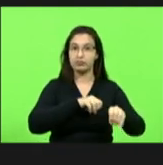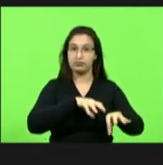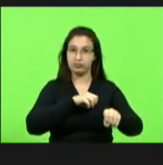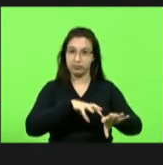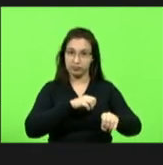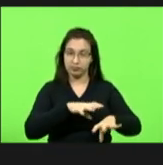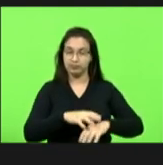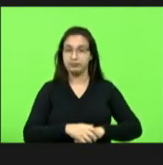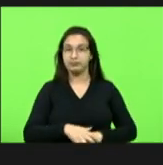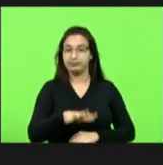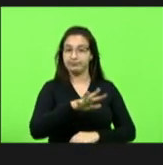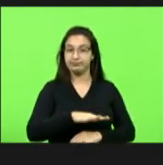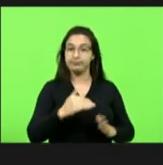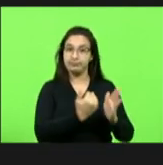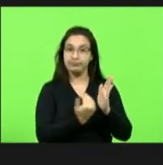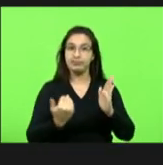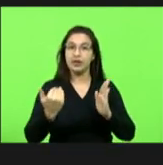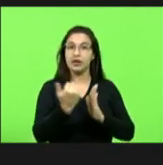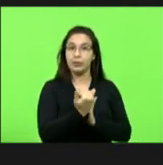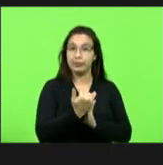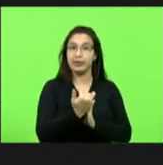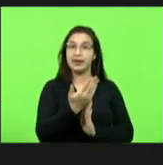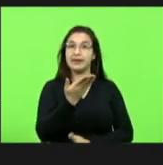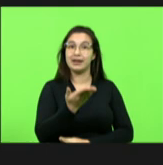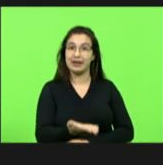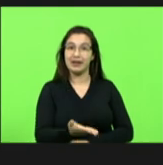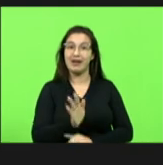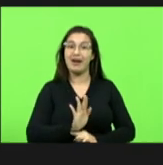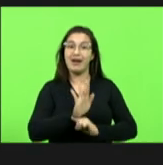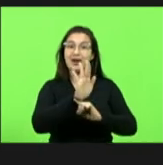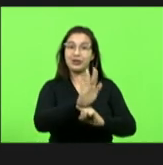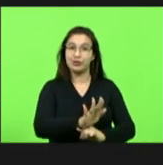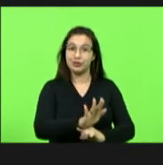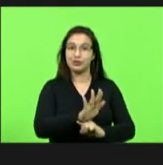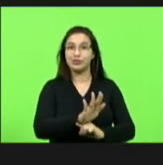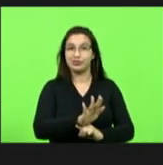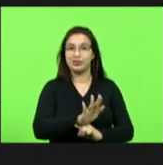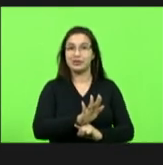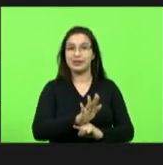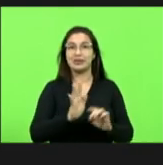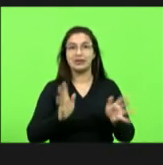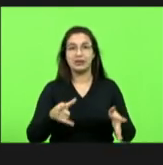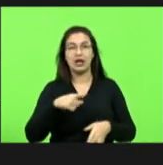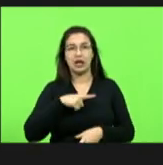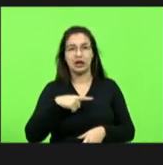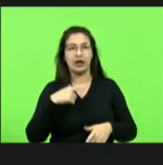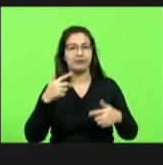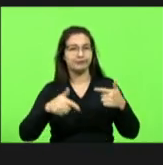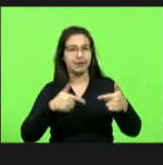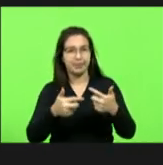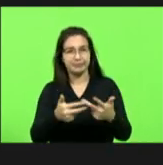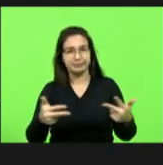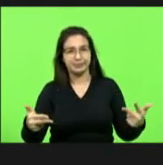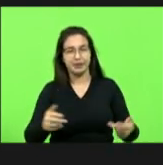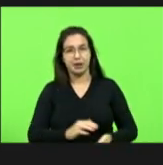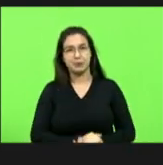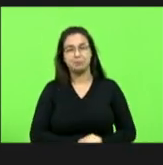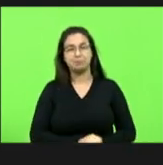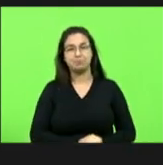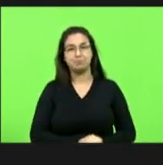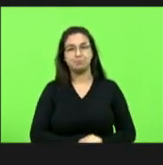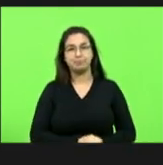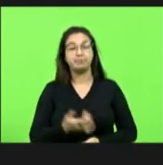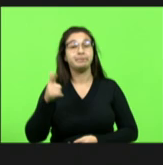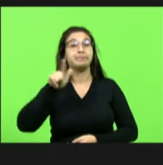nos ambientes escolares, capazes de complementar a atuação já existente. Então, mais uma vez aqui eu